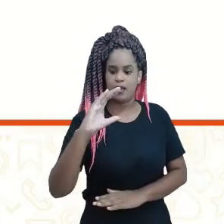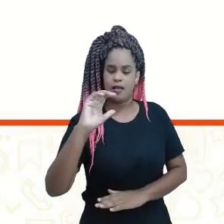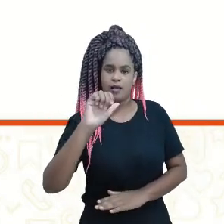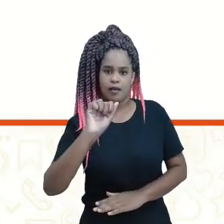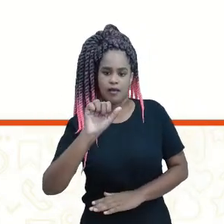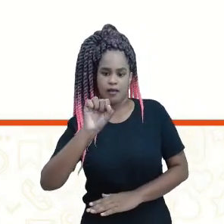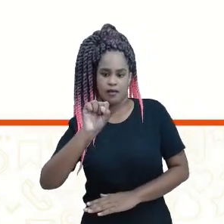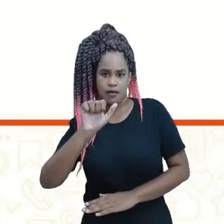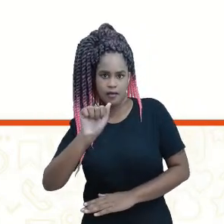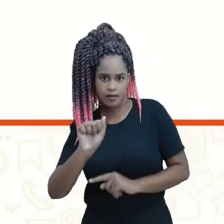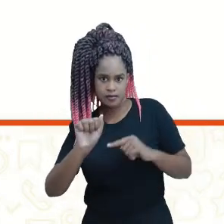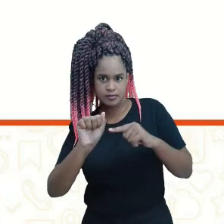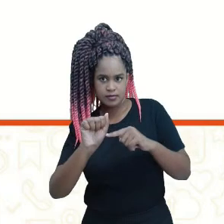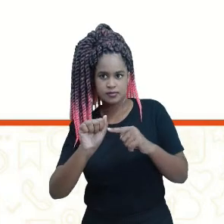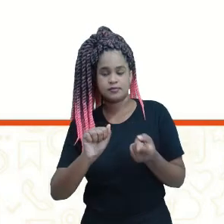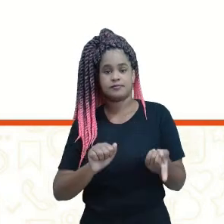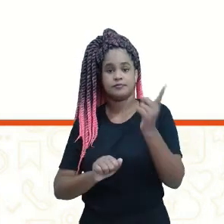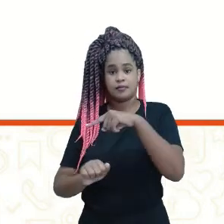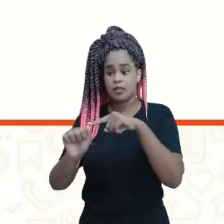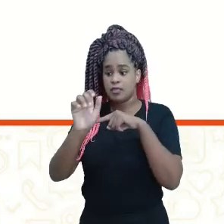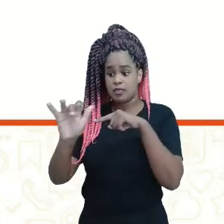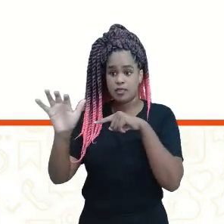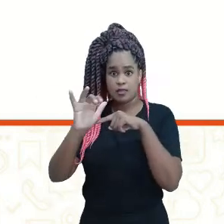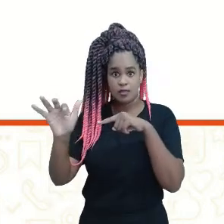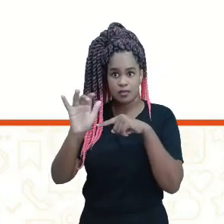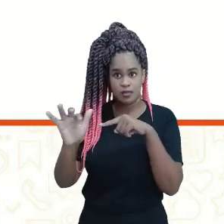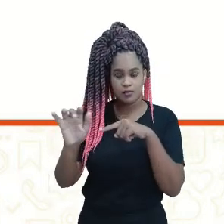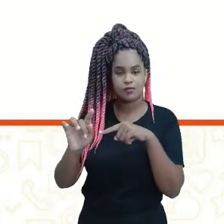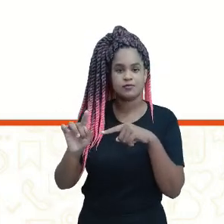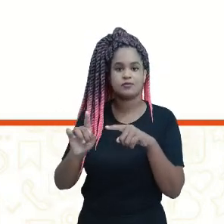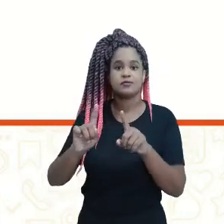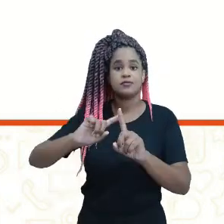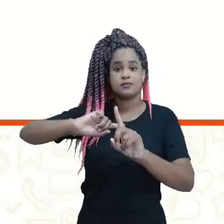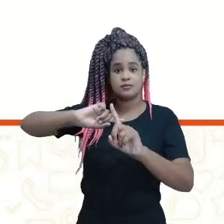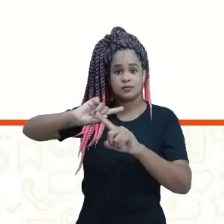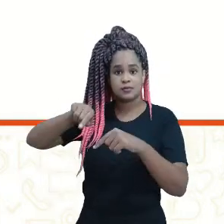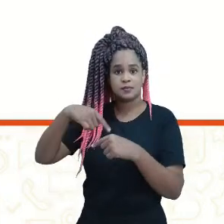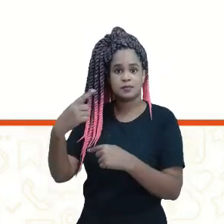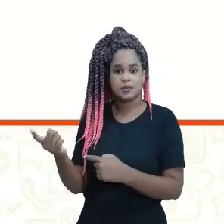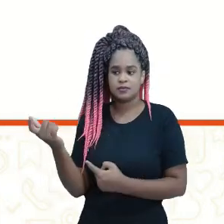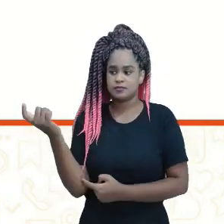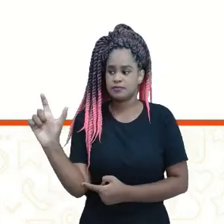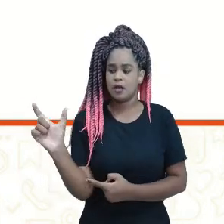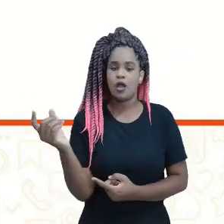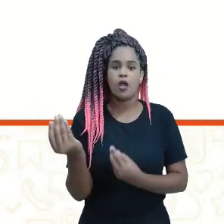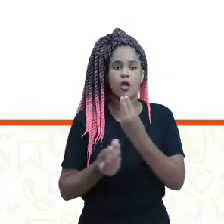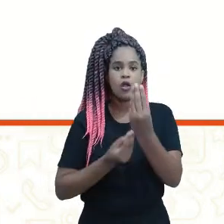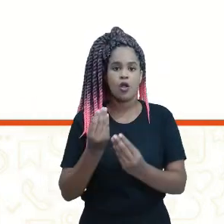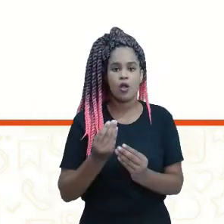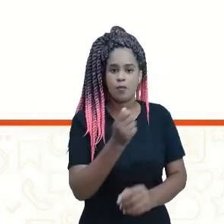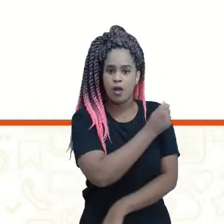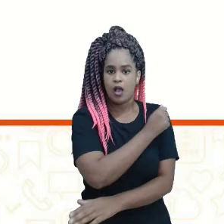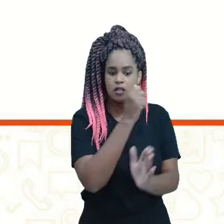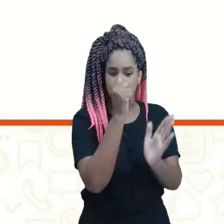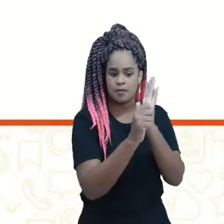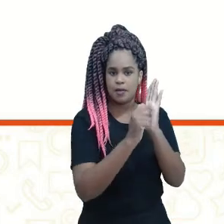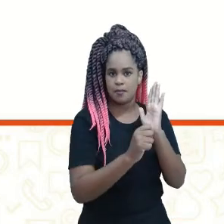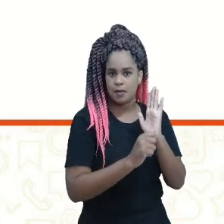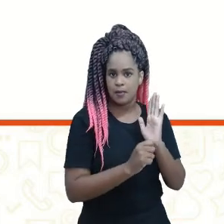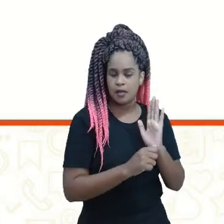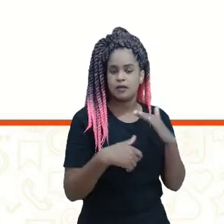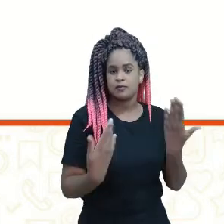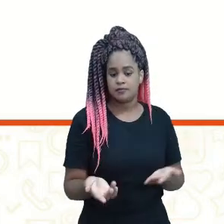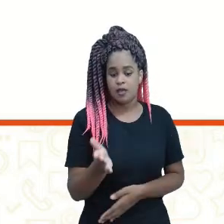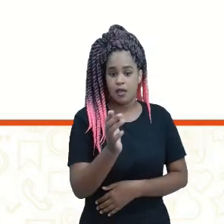casa, a datilologia da palavra, e aí como o estudante pode escrever, não é? E aí ele escrevendo